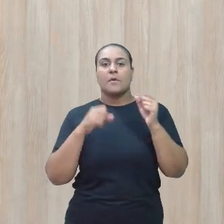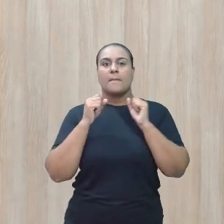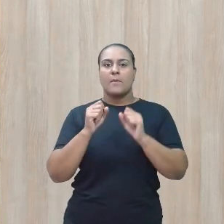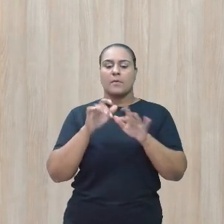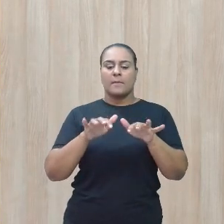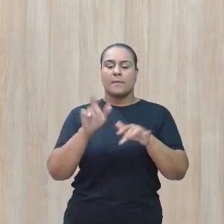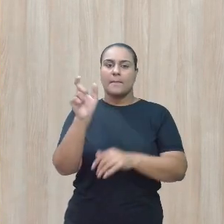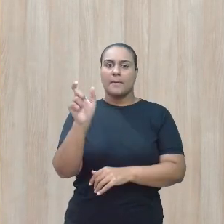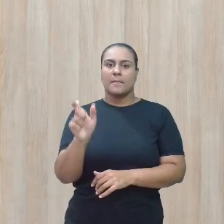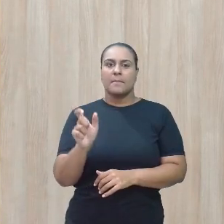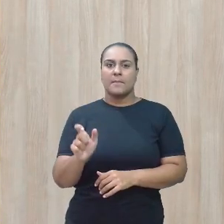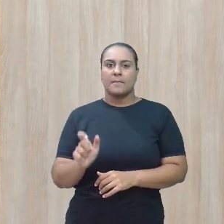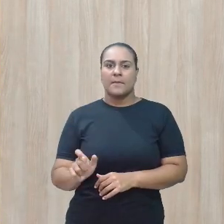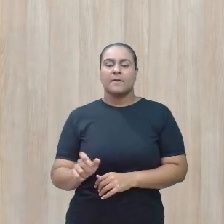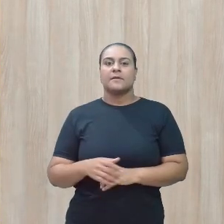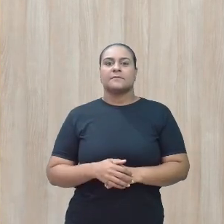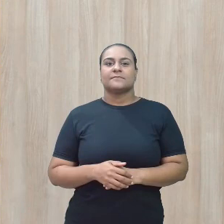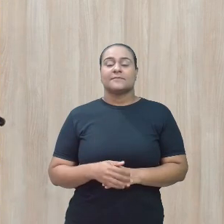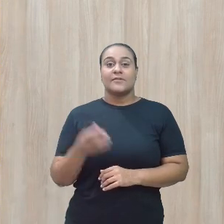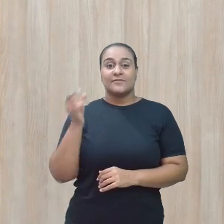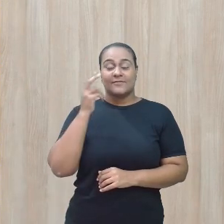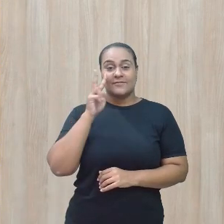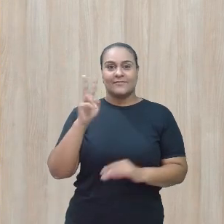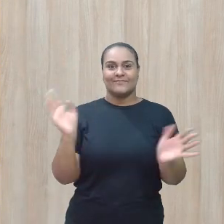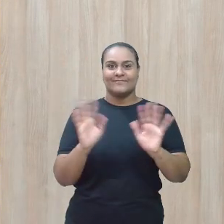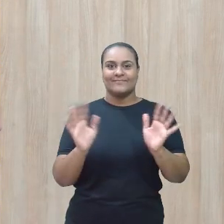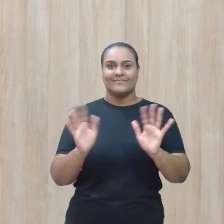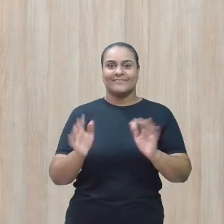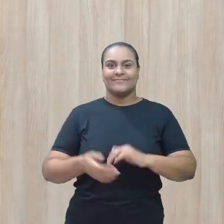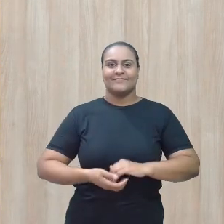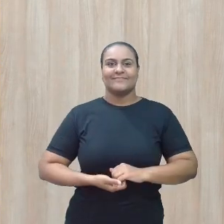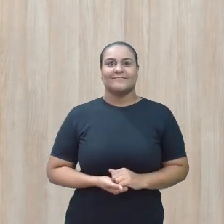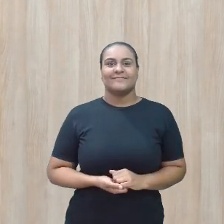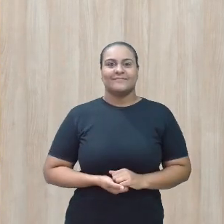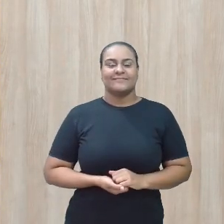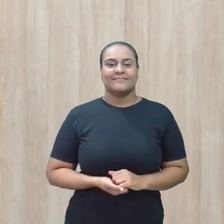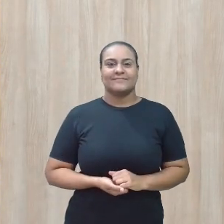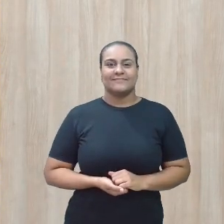nos comentários, tá bom? A gente se vê em breve. Até mais!